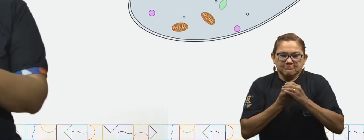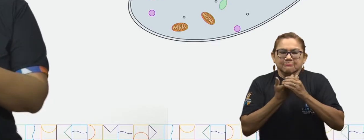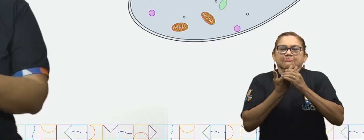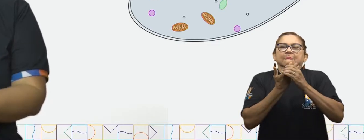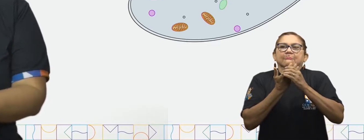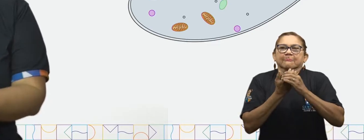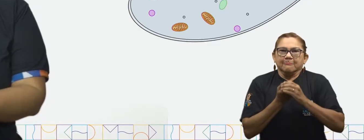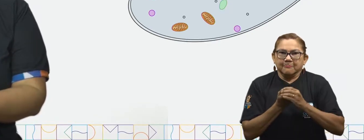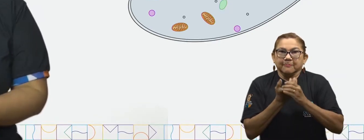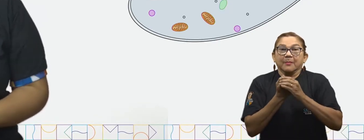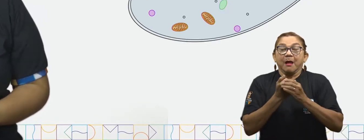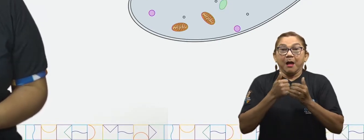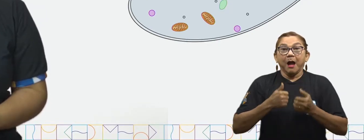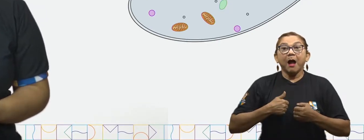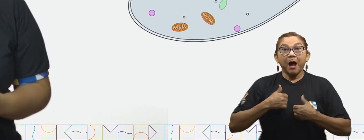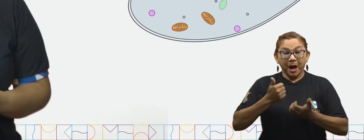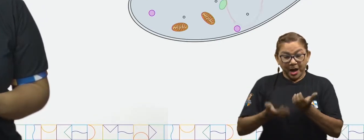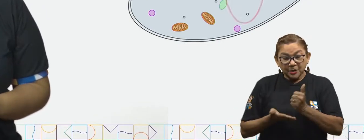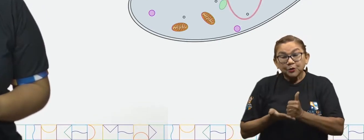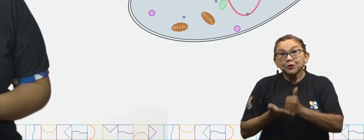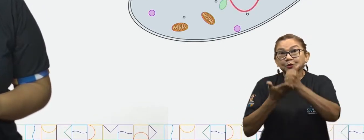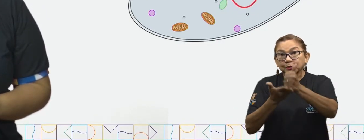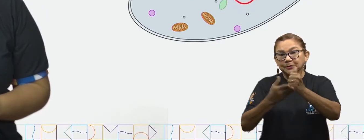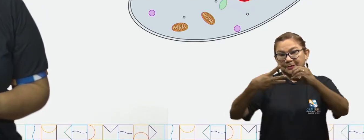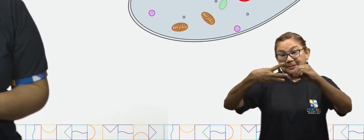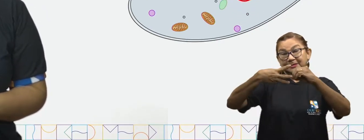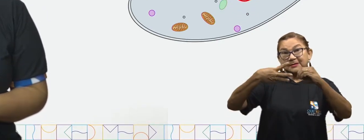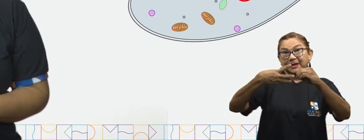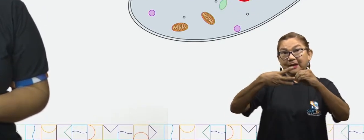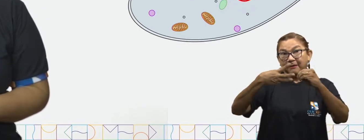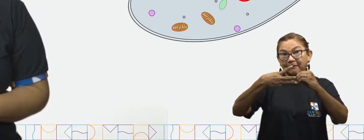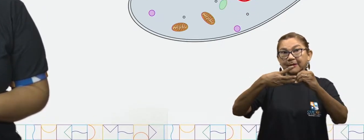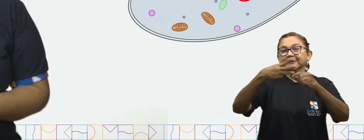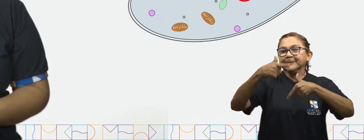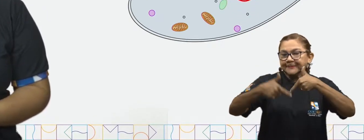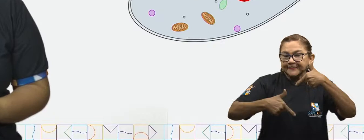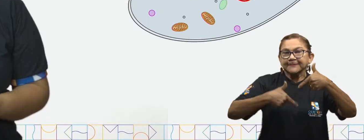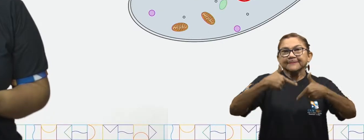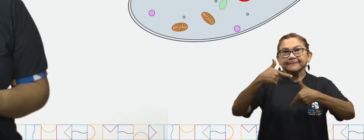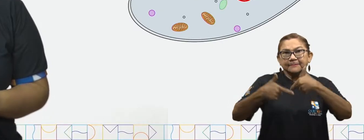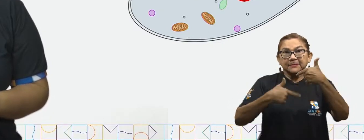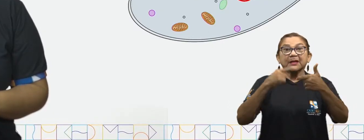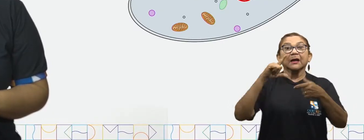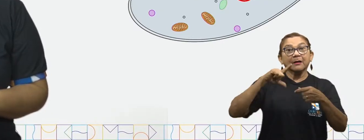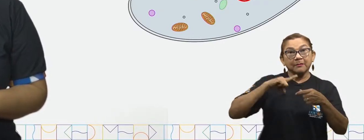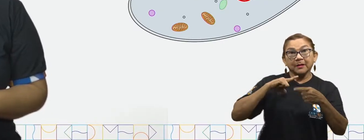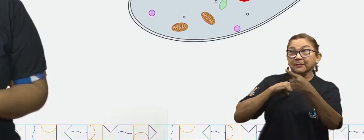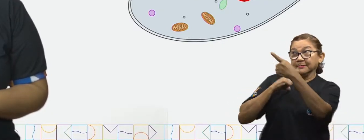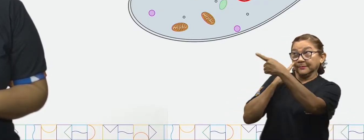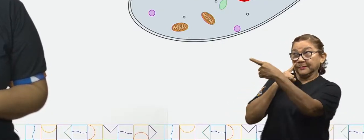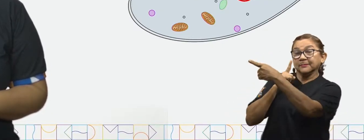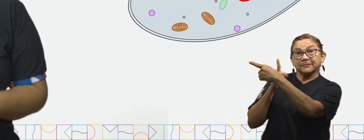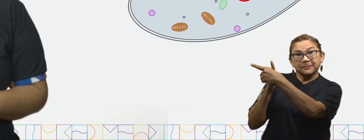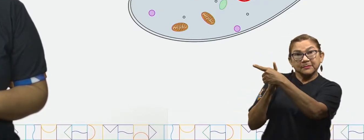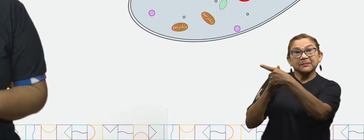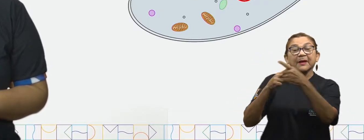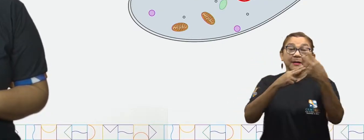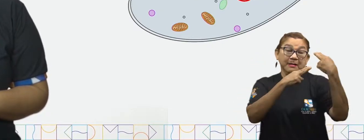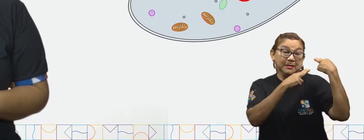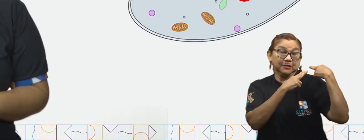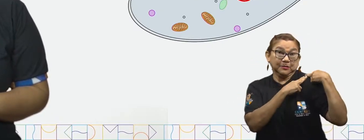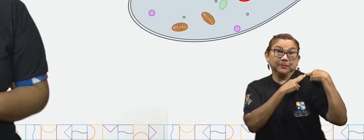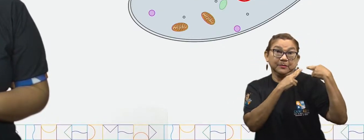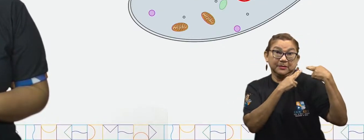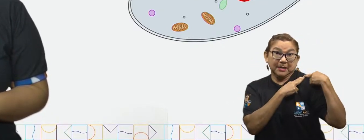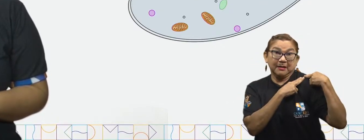a célula a ter energia. Também retículo endoplasmático, que é responsável pela produção de